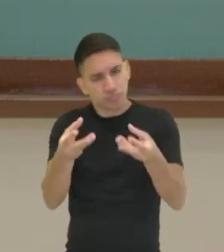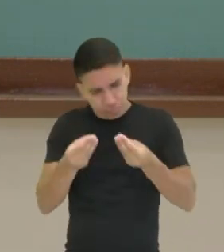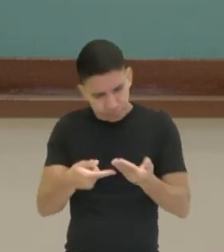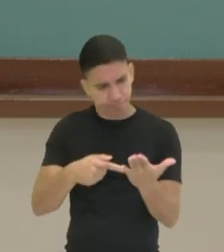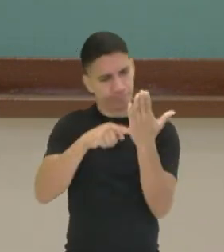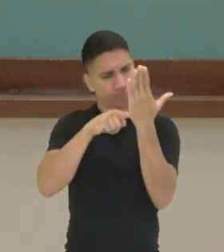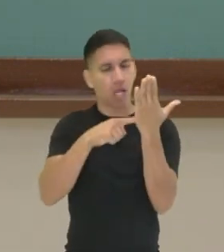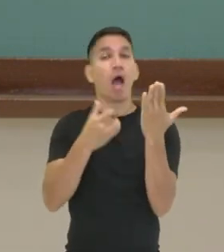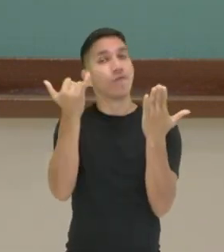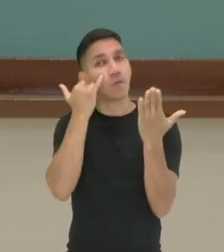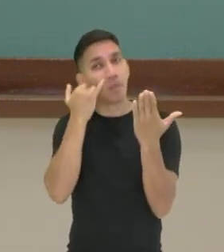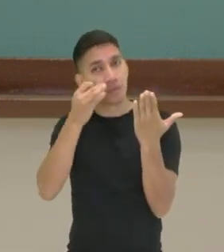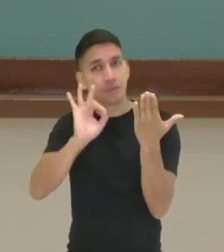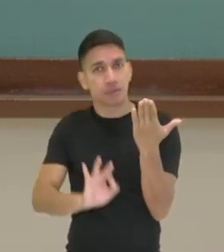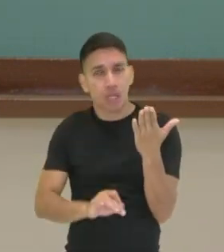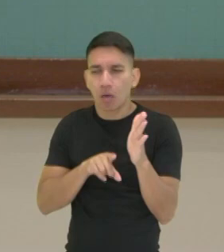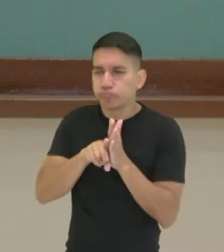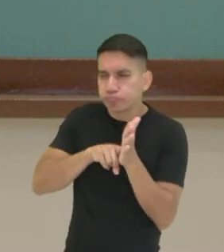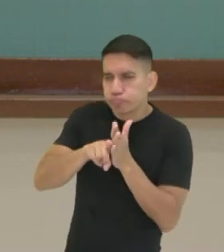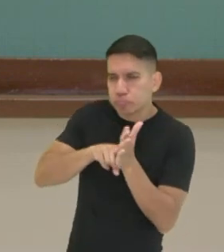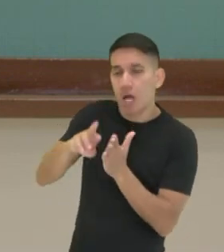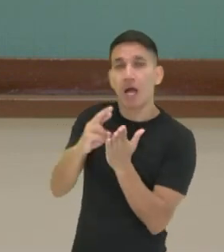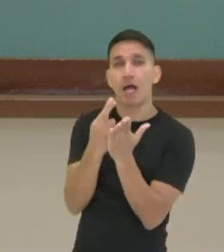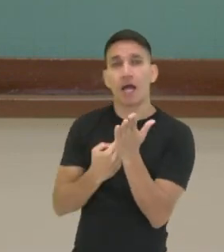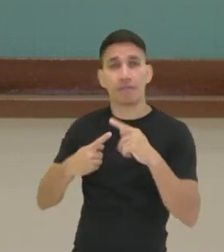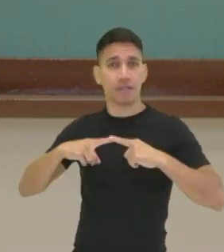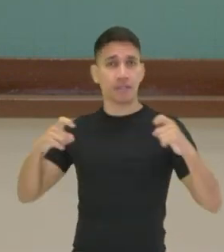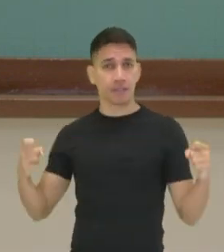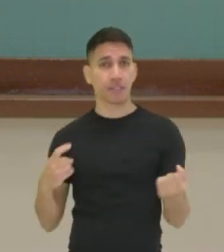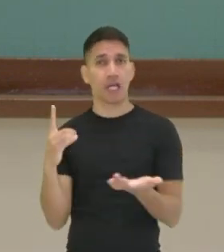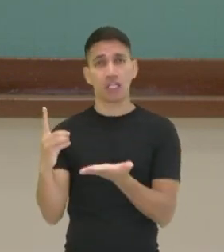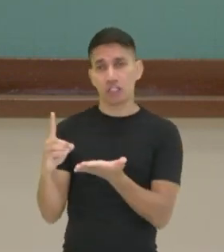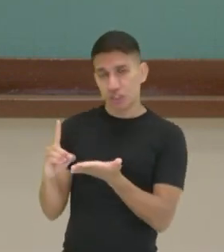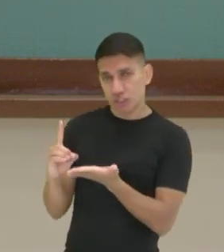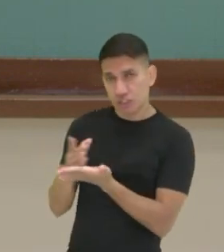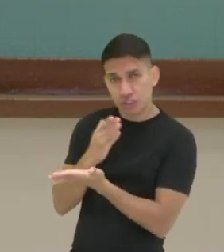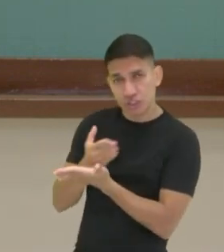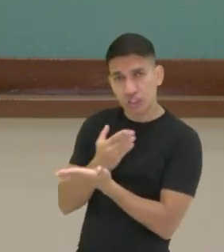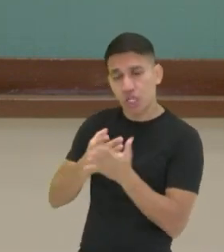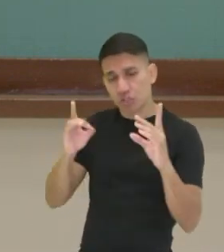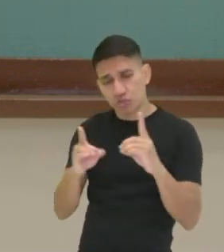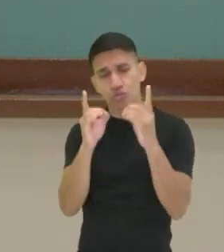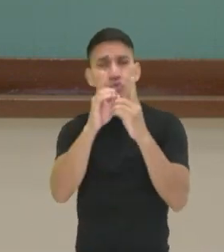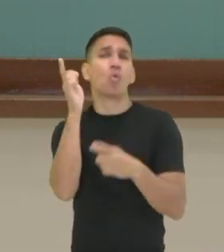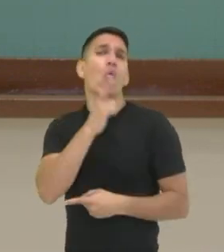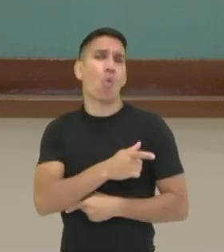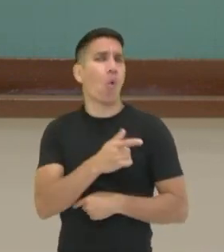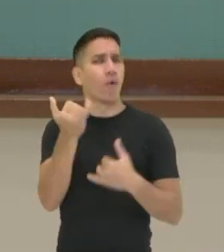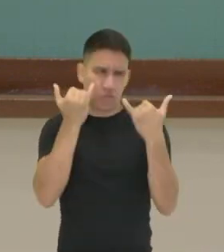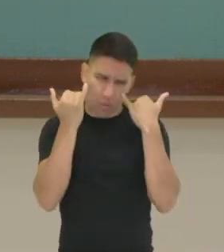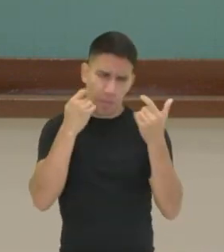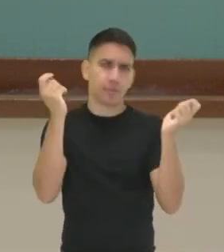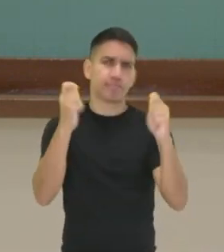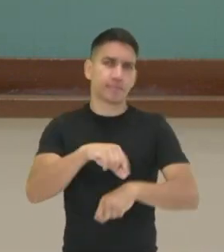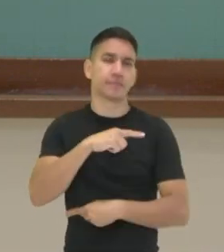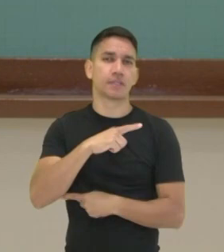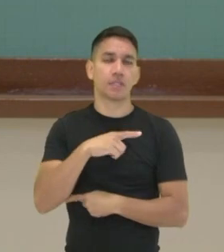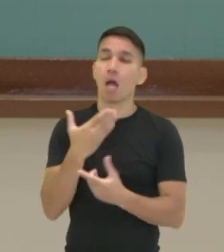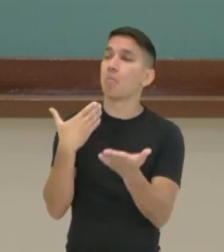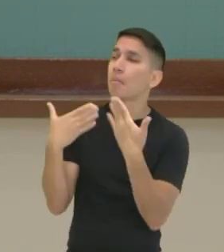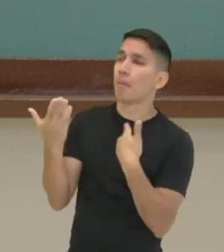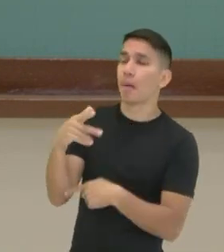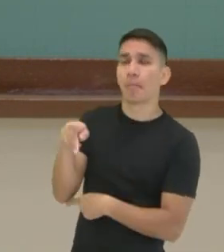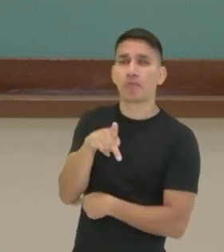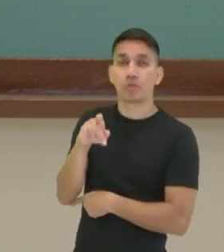verídicas, pesquise em revistas científicas, o seu livro didático com certeza é muito rico nesse sentido, a conversa ali com o teu professor